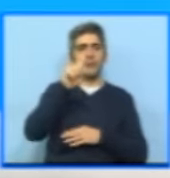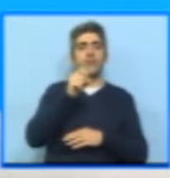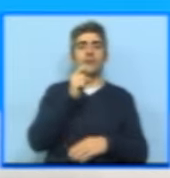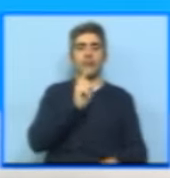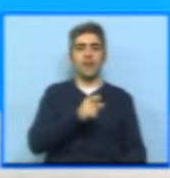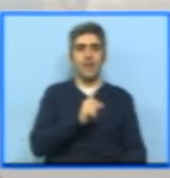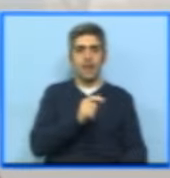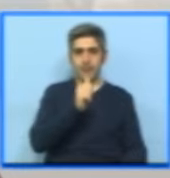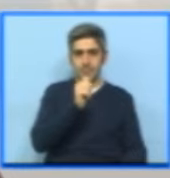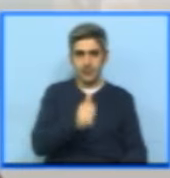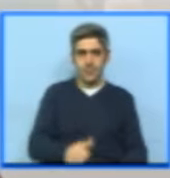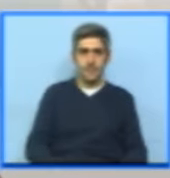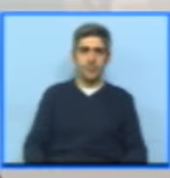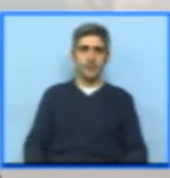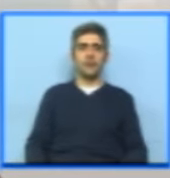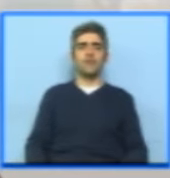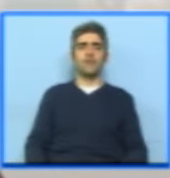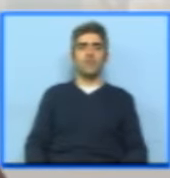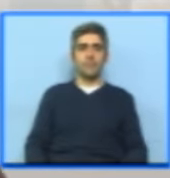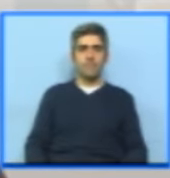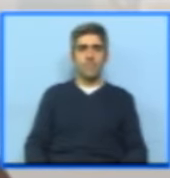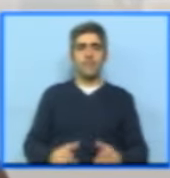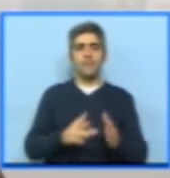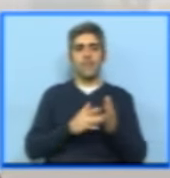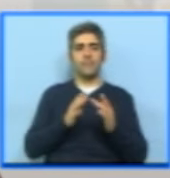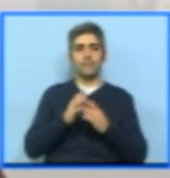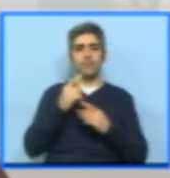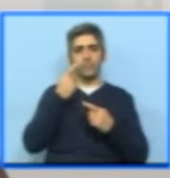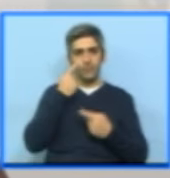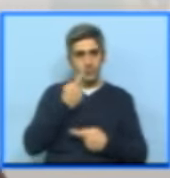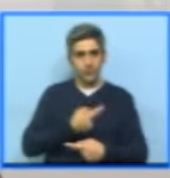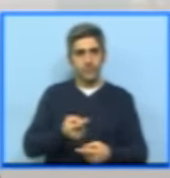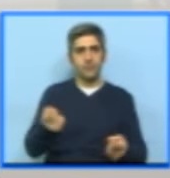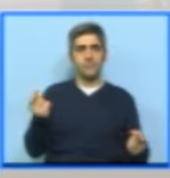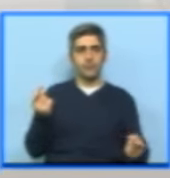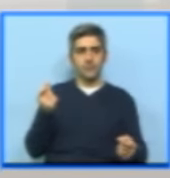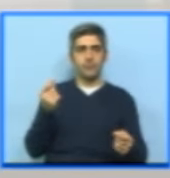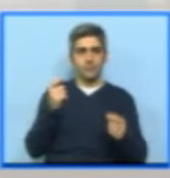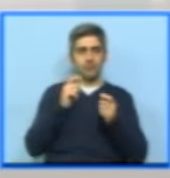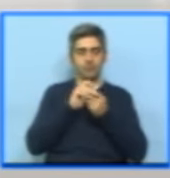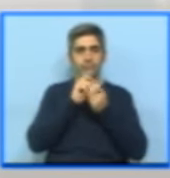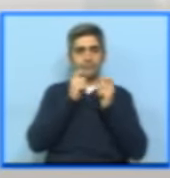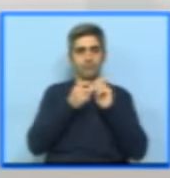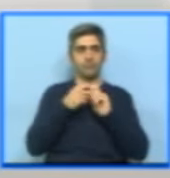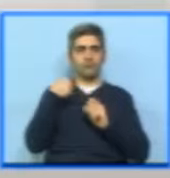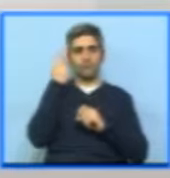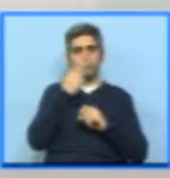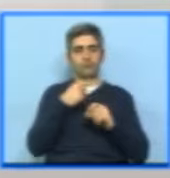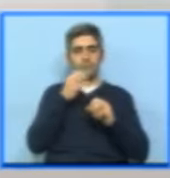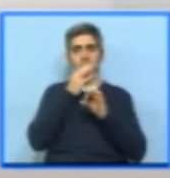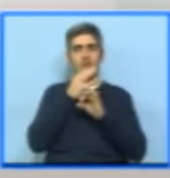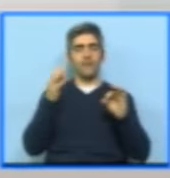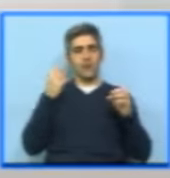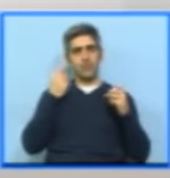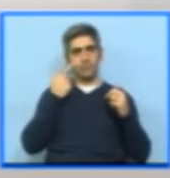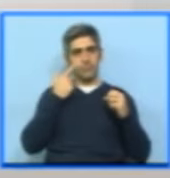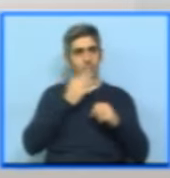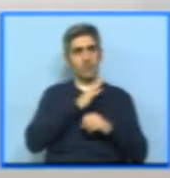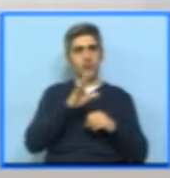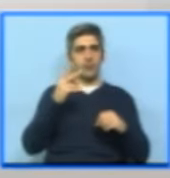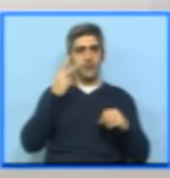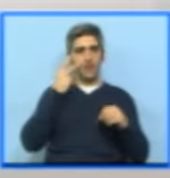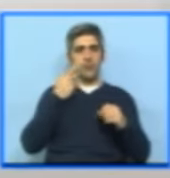Exatamente, exatamente. E Jesus anuncia realmente pela transfiguração o estado perfeito e será a sua